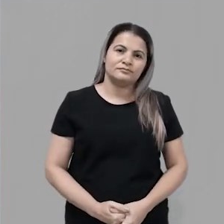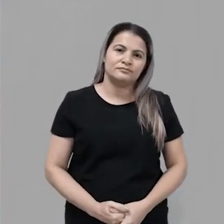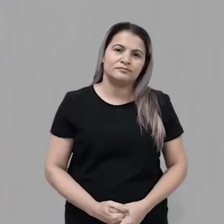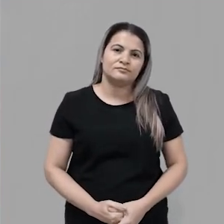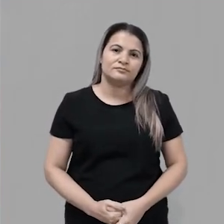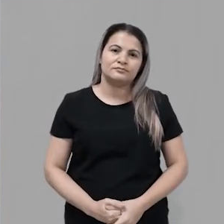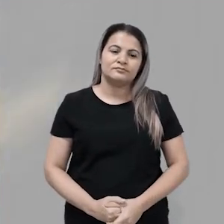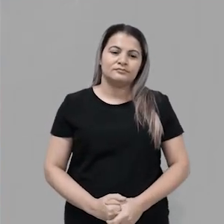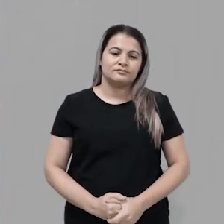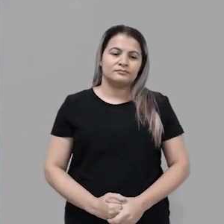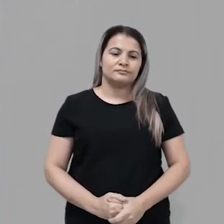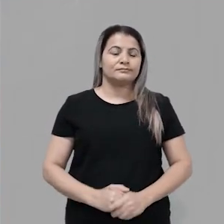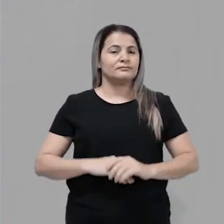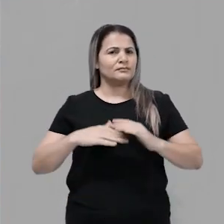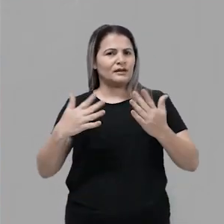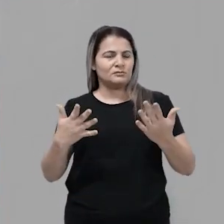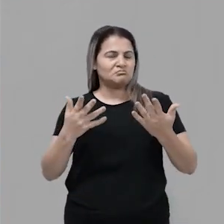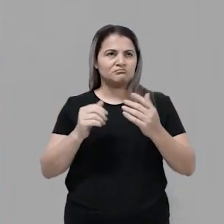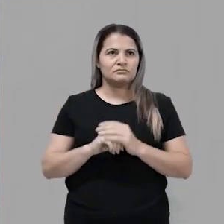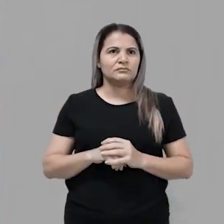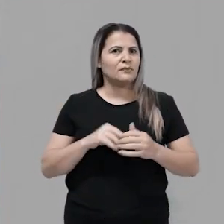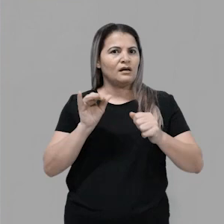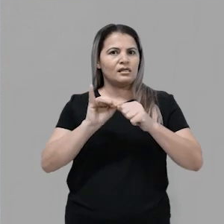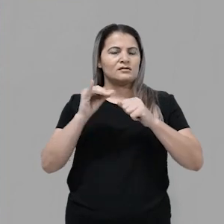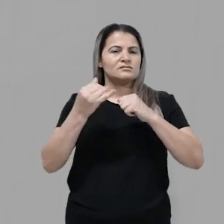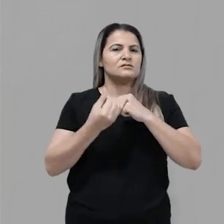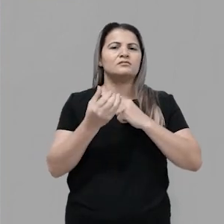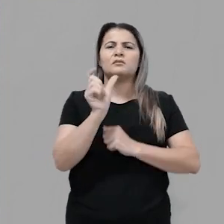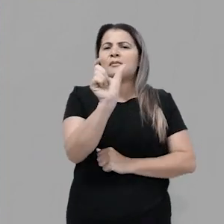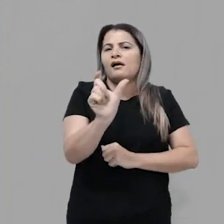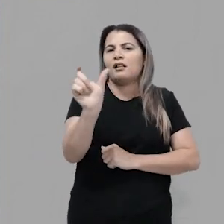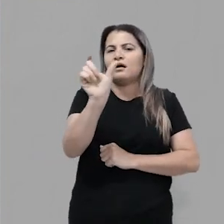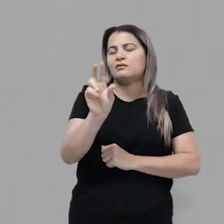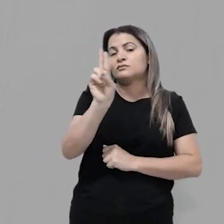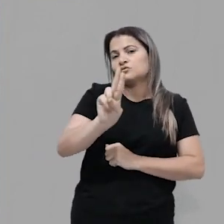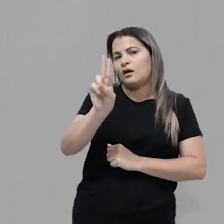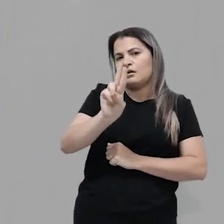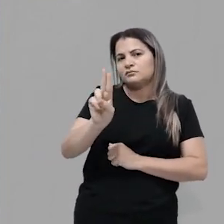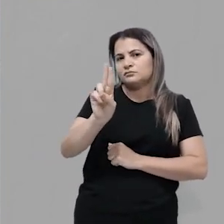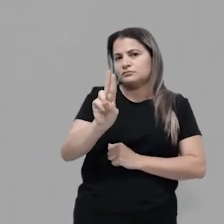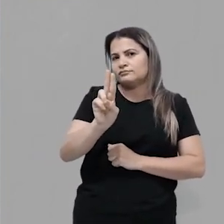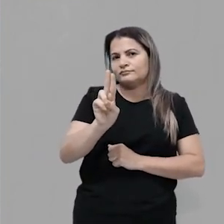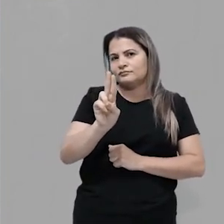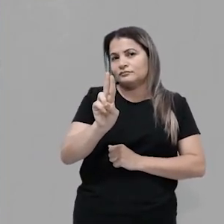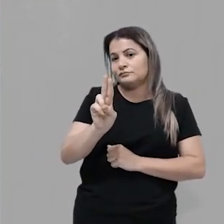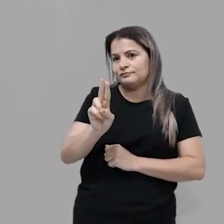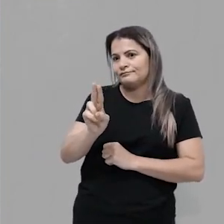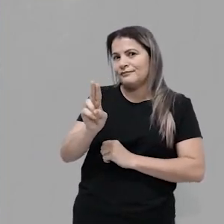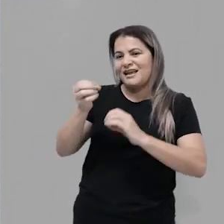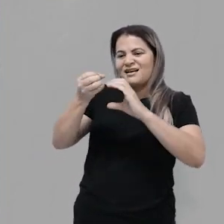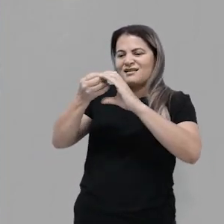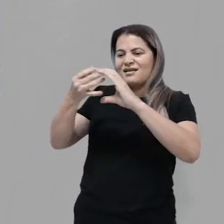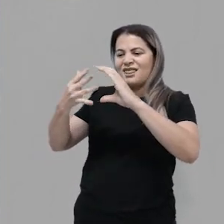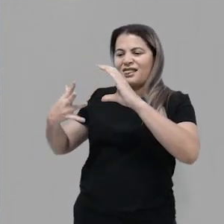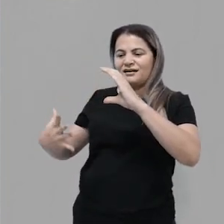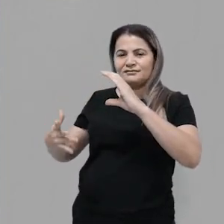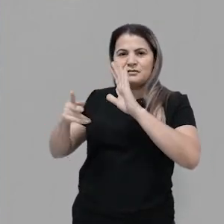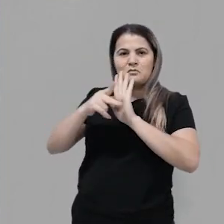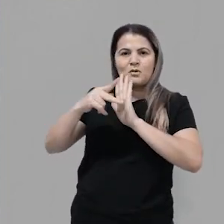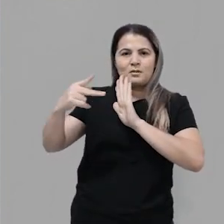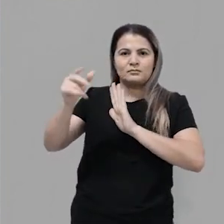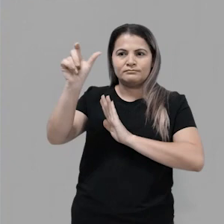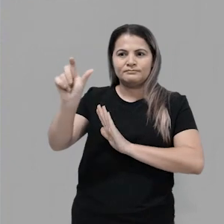ou uma coisa. Tá? Então, adjetivo são aquelas palavrinhas que nós usamos para dar qualidade ou